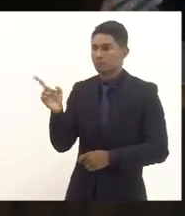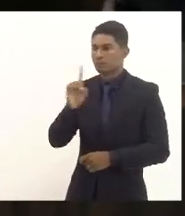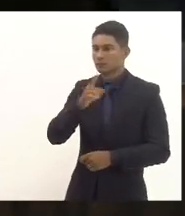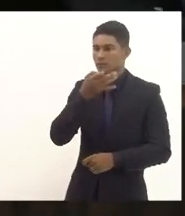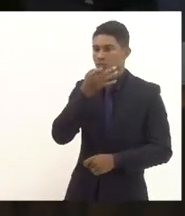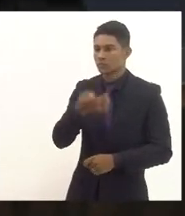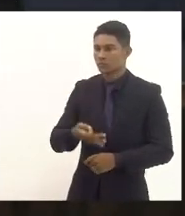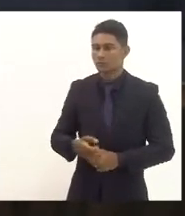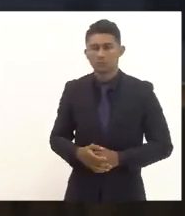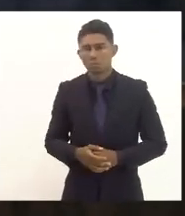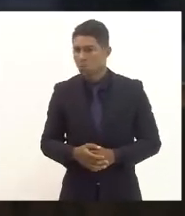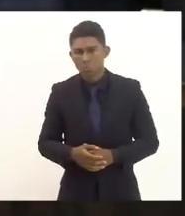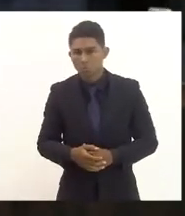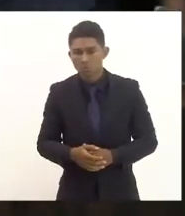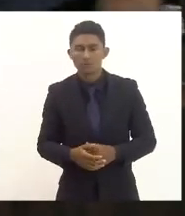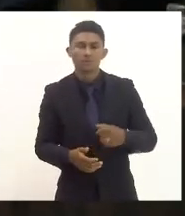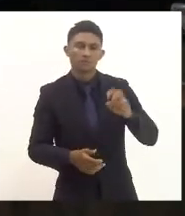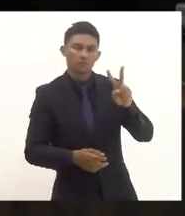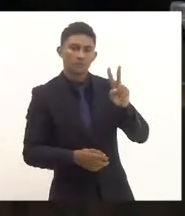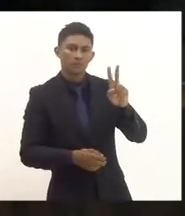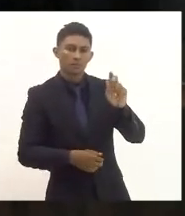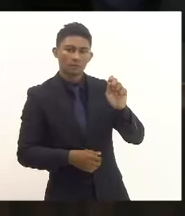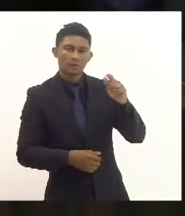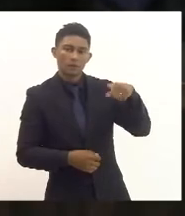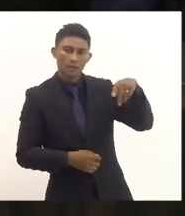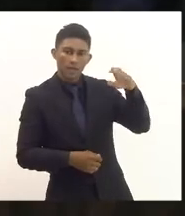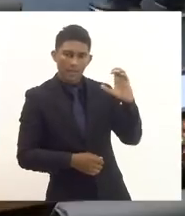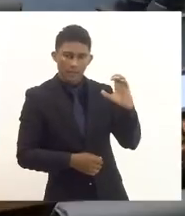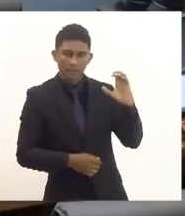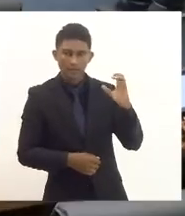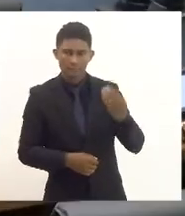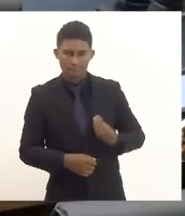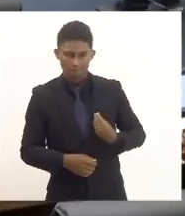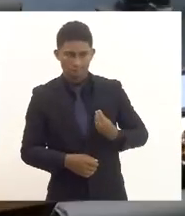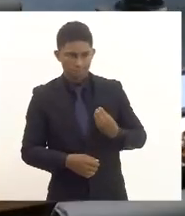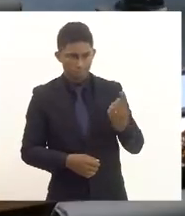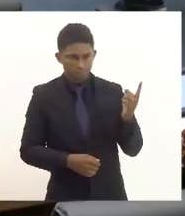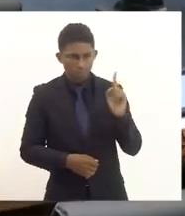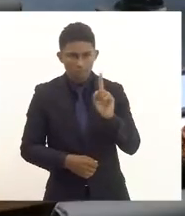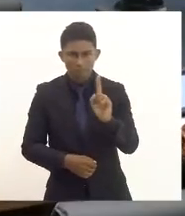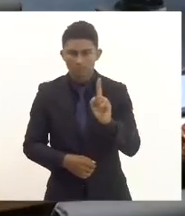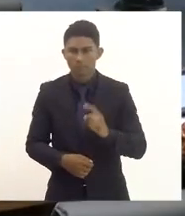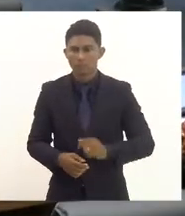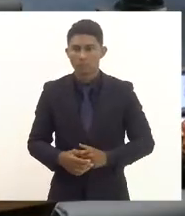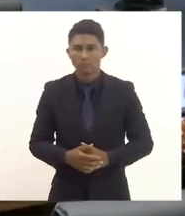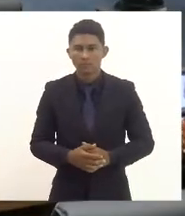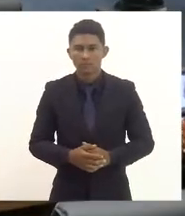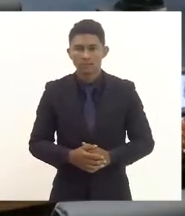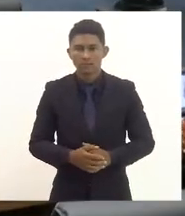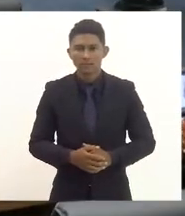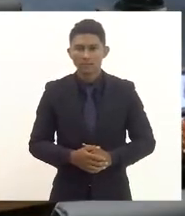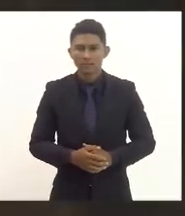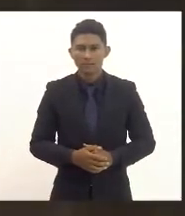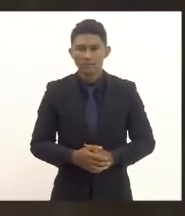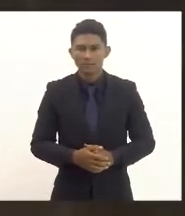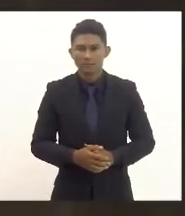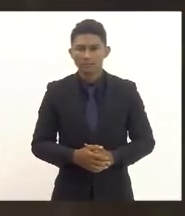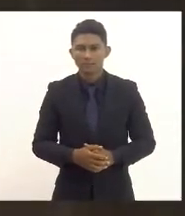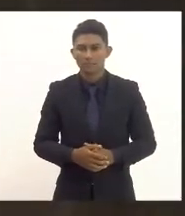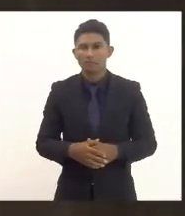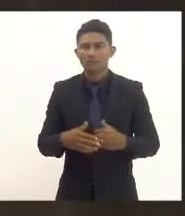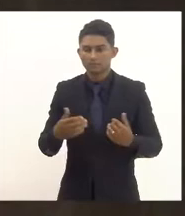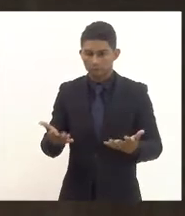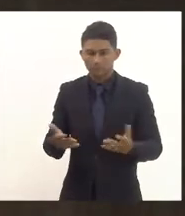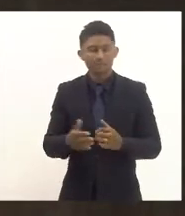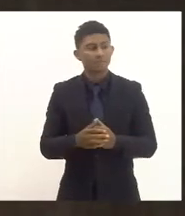o resultado Noel de Carvalho Deputado waldeck Carneiro a sua Presidente comissão de Economia